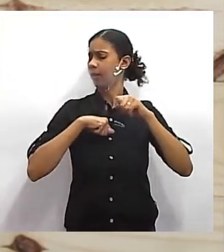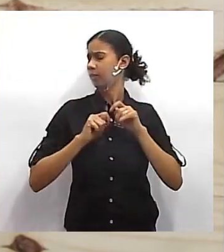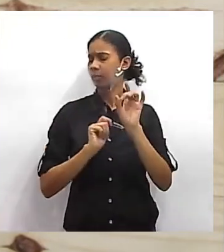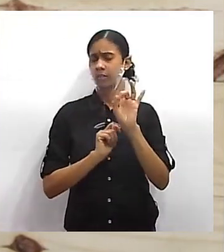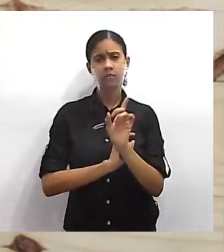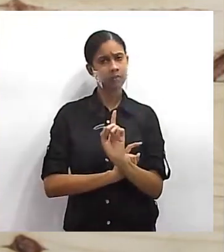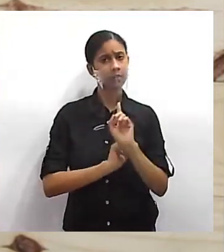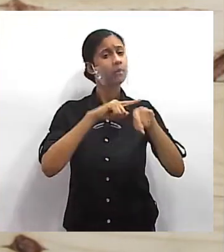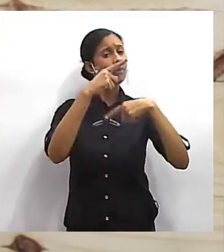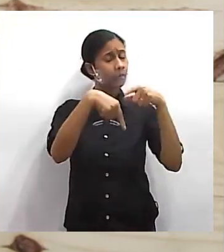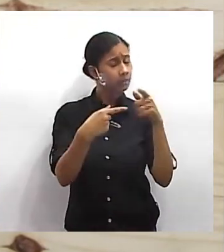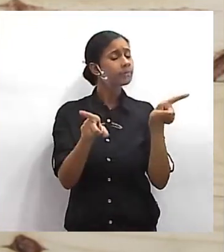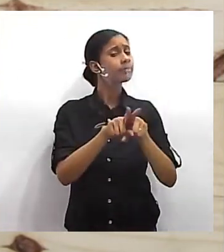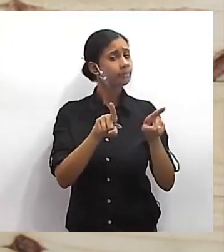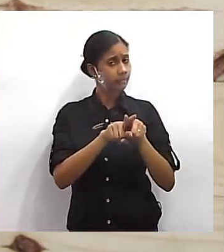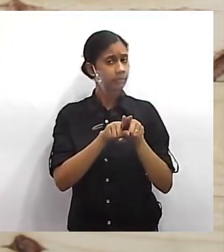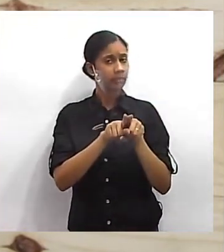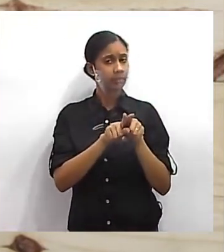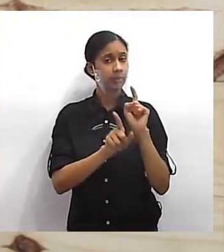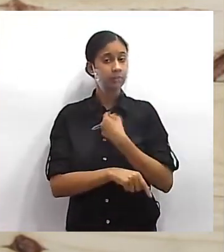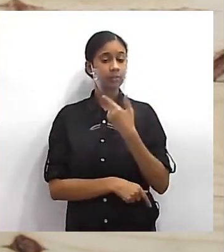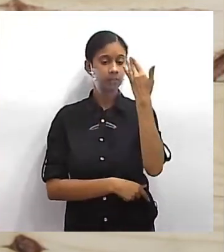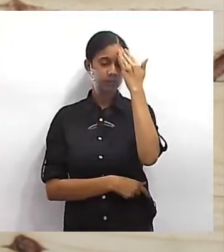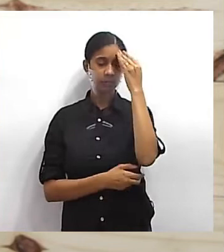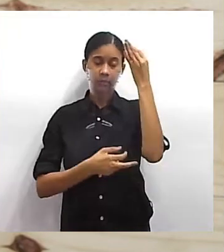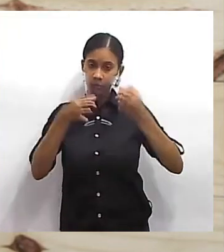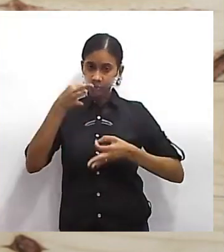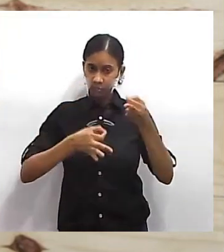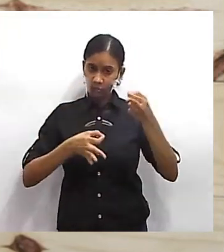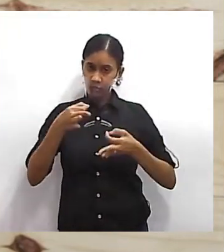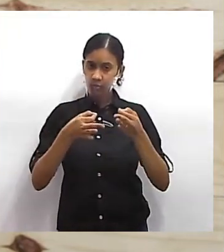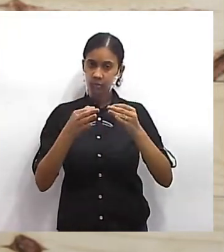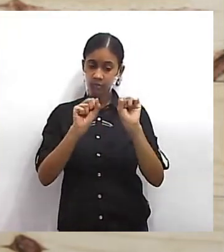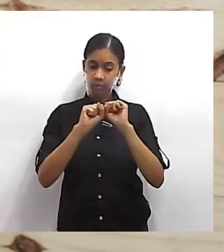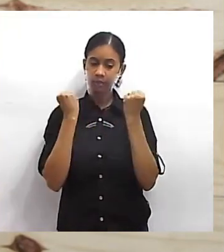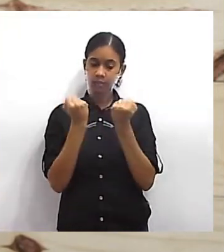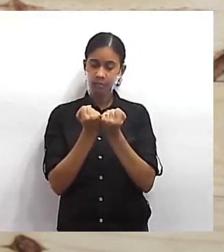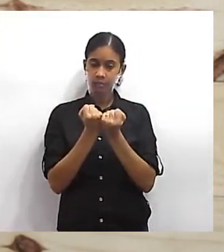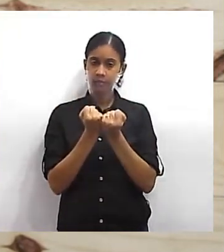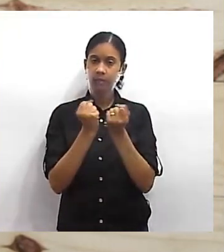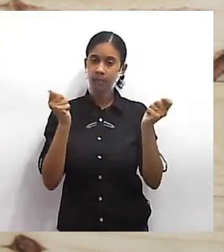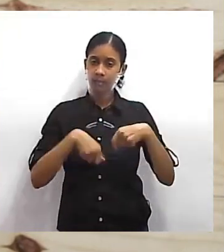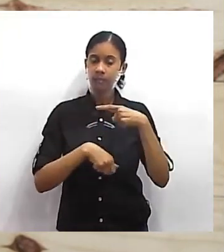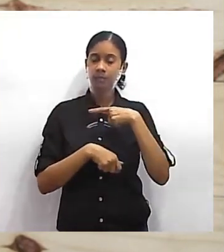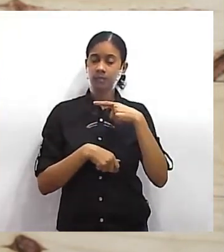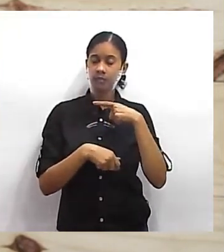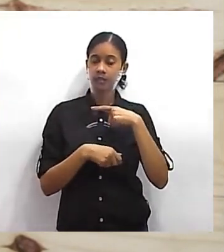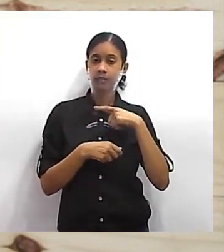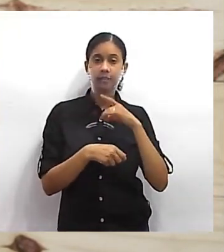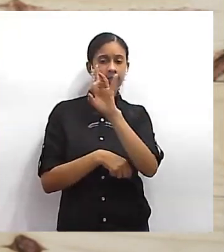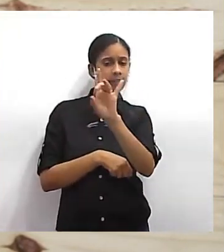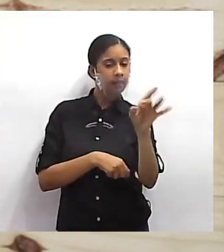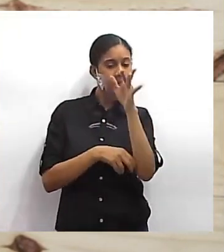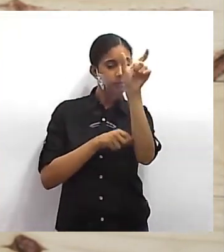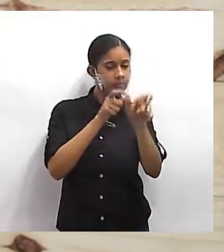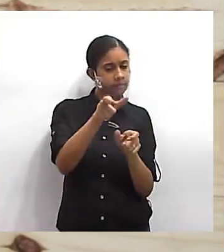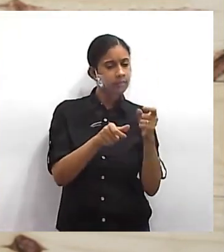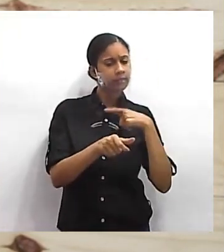essa lógica, entende-se que a justiça social é um mecanismo que busca fornecer o que cada cidadão tem por